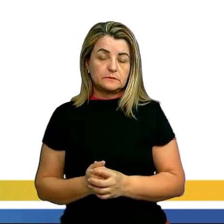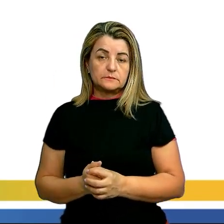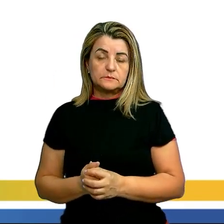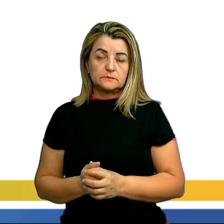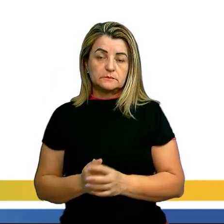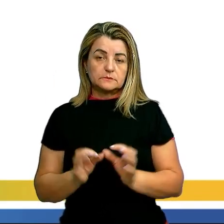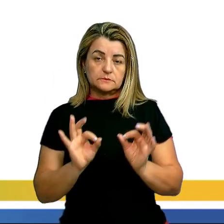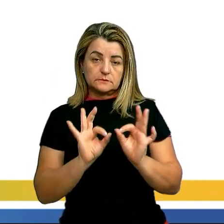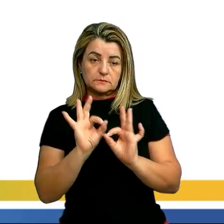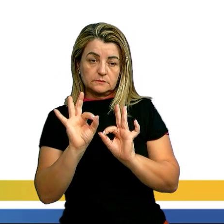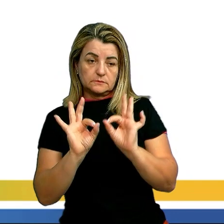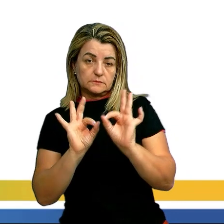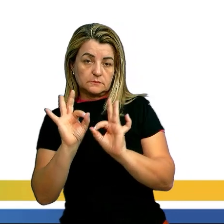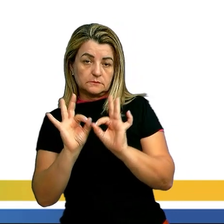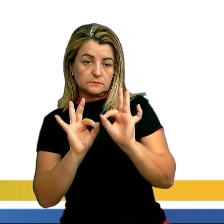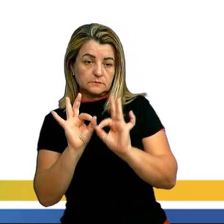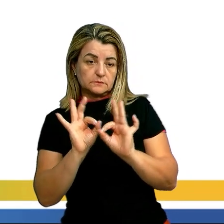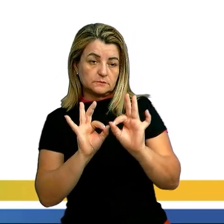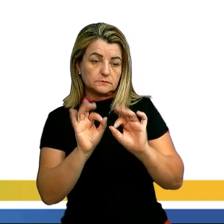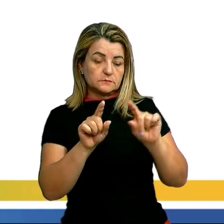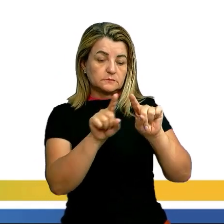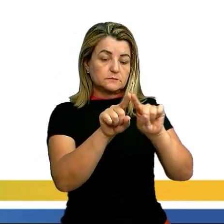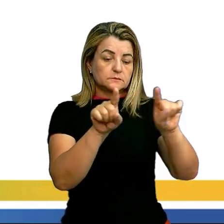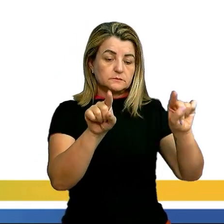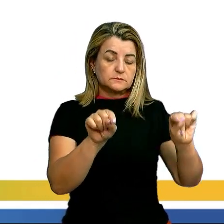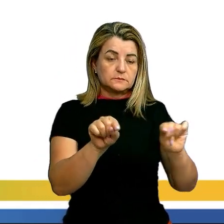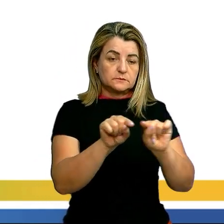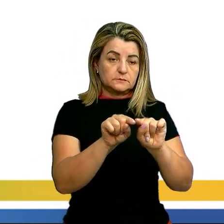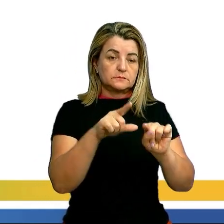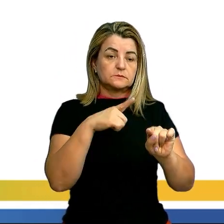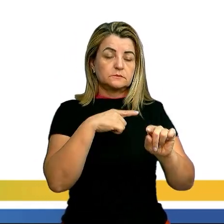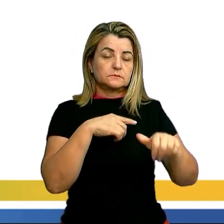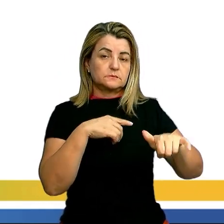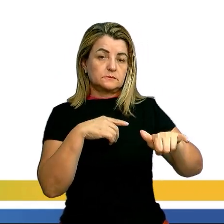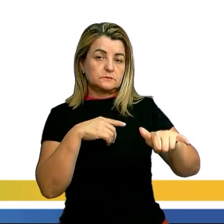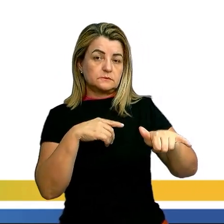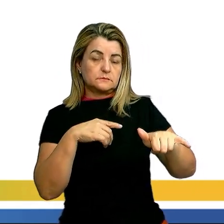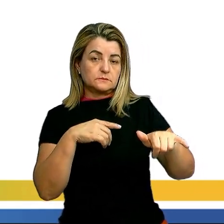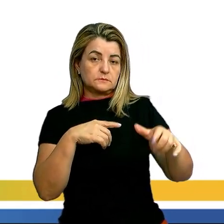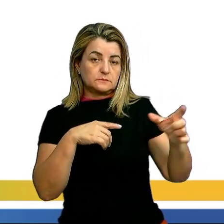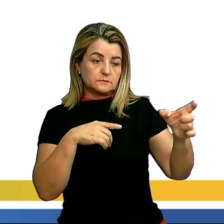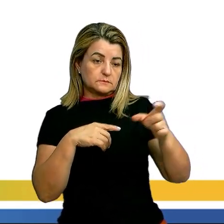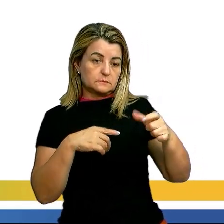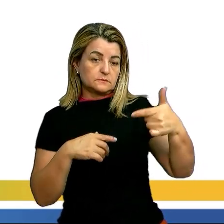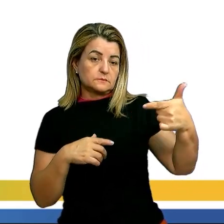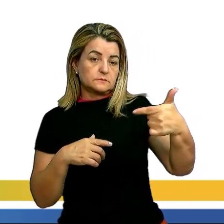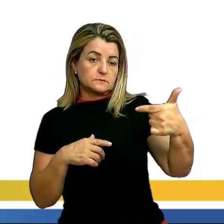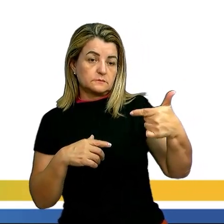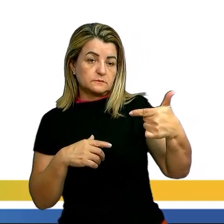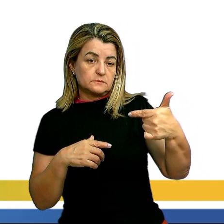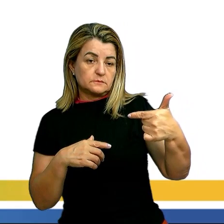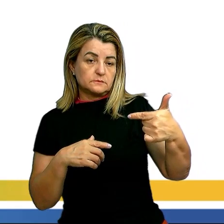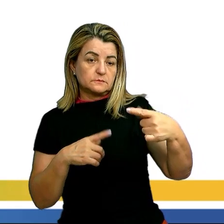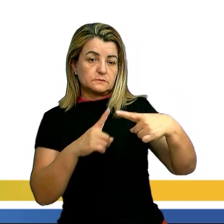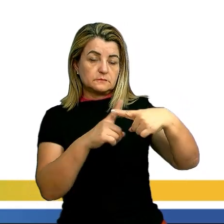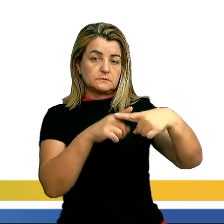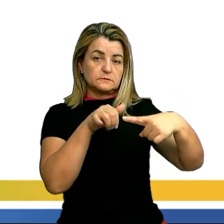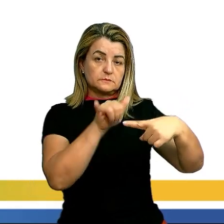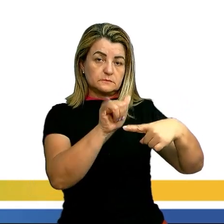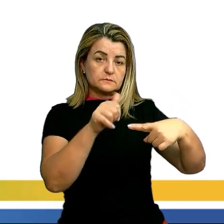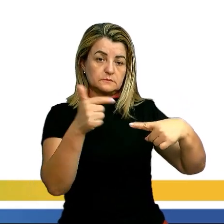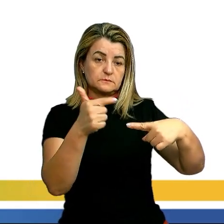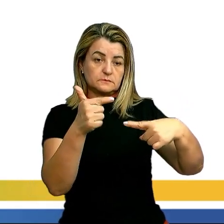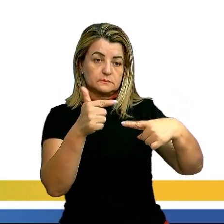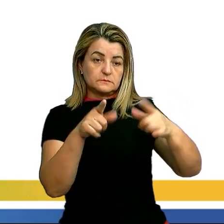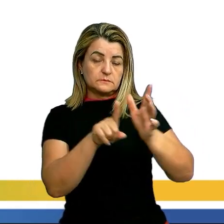Completando os quadrados na equação, nós temos então x² mais y² menos 6x mais 10y